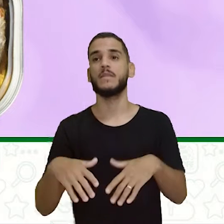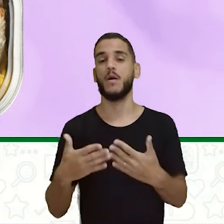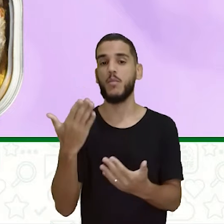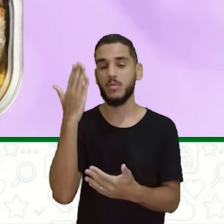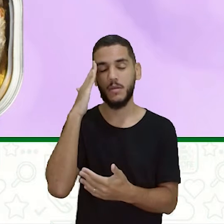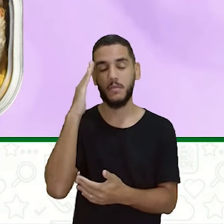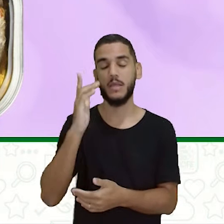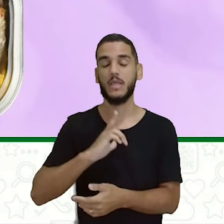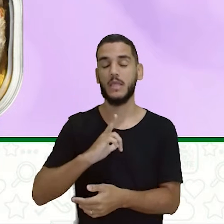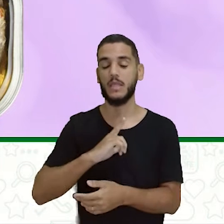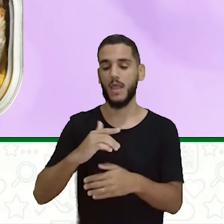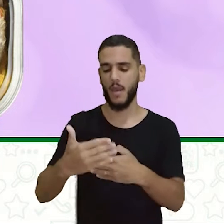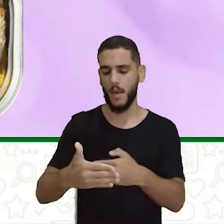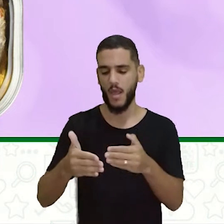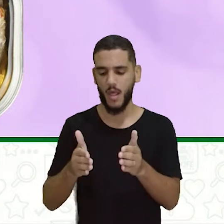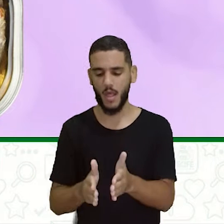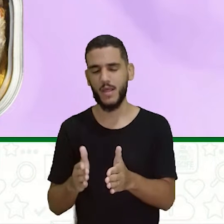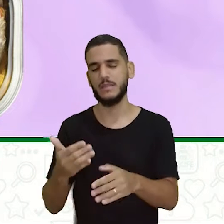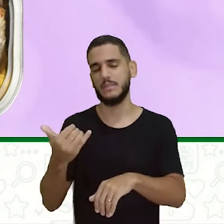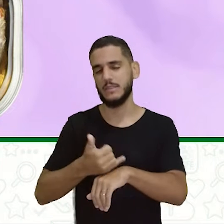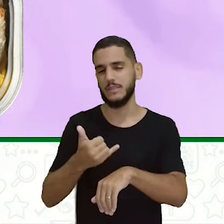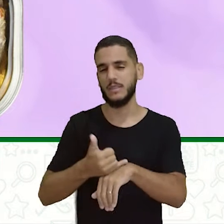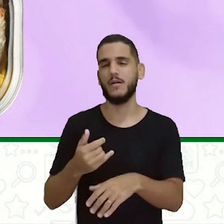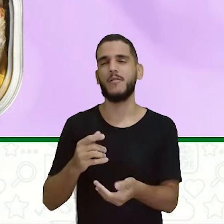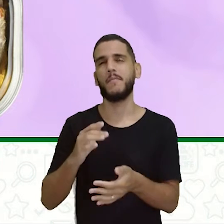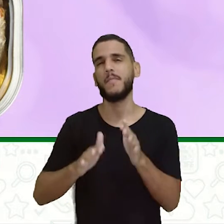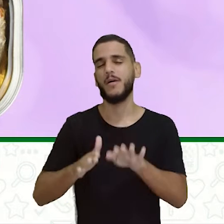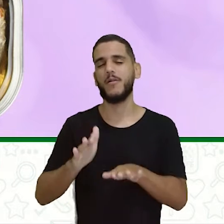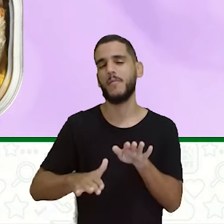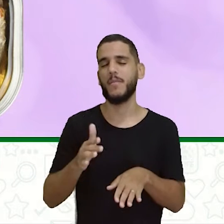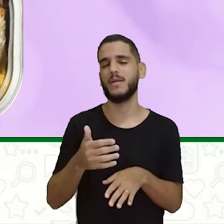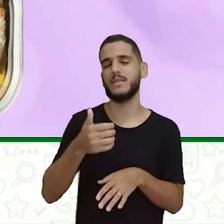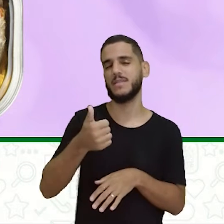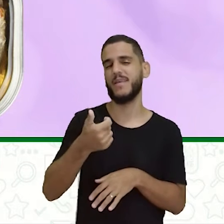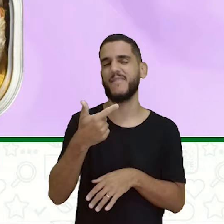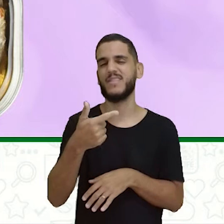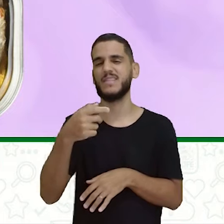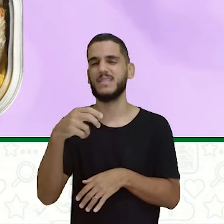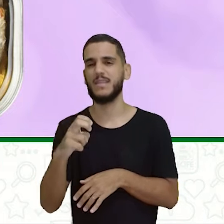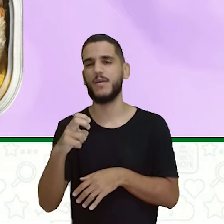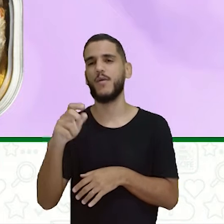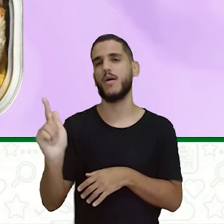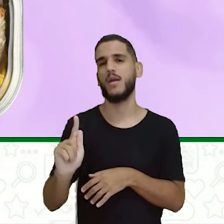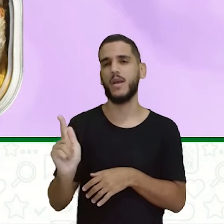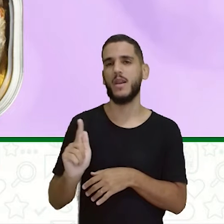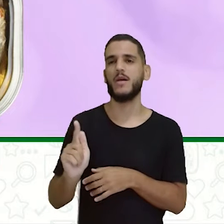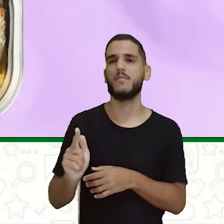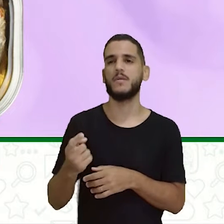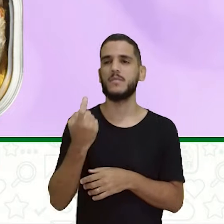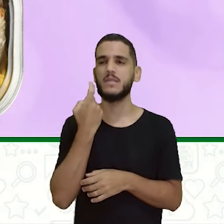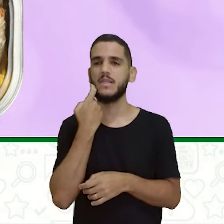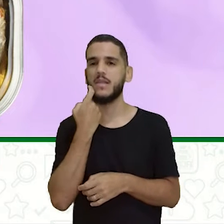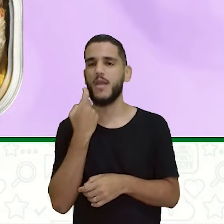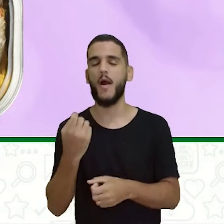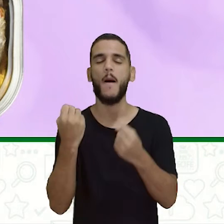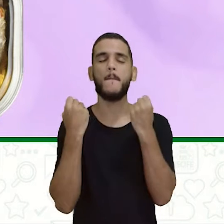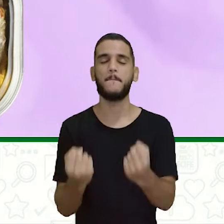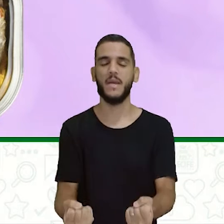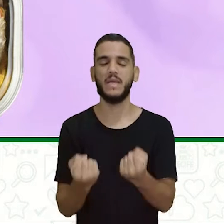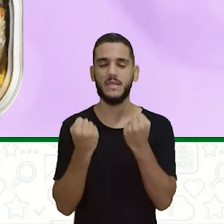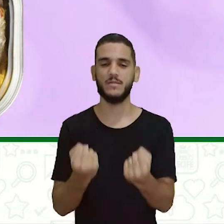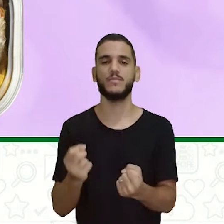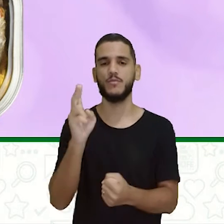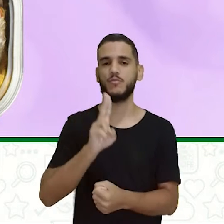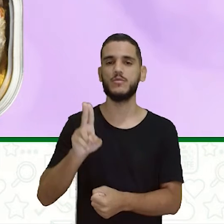lata contém 125 gramas de sardinha, qual o peso da caixa em quilogramas? Então,